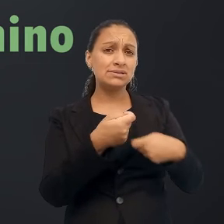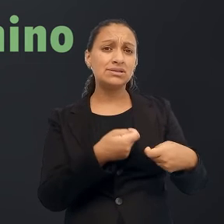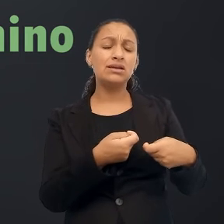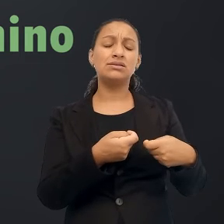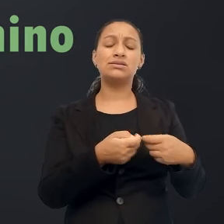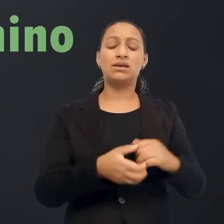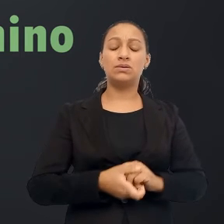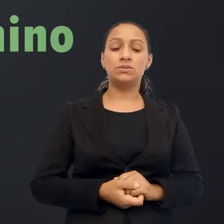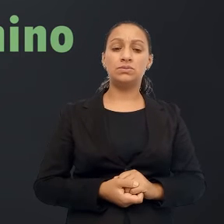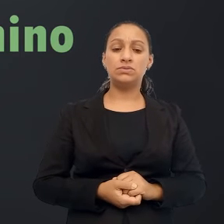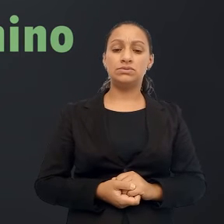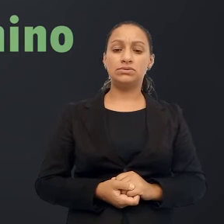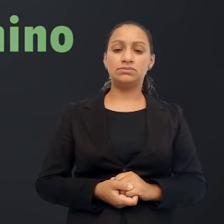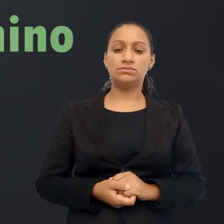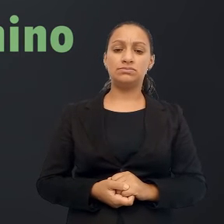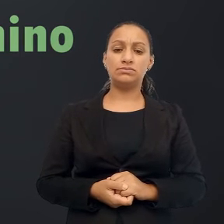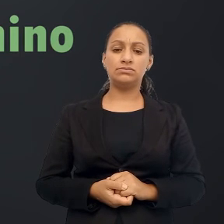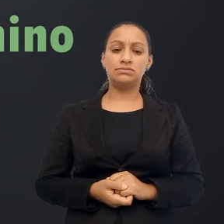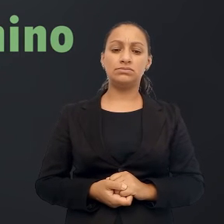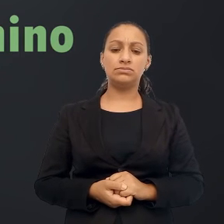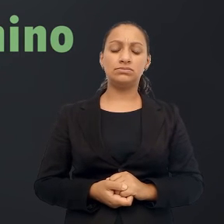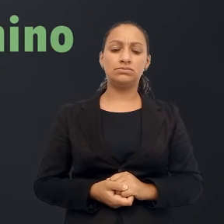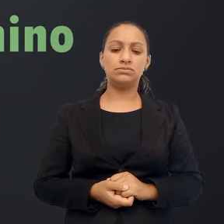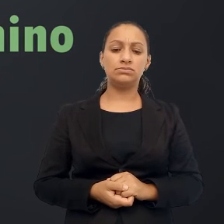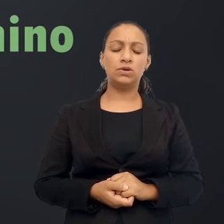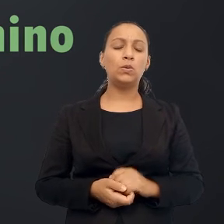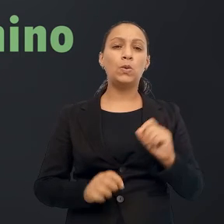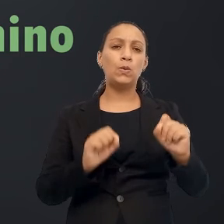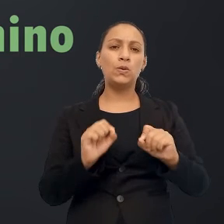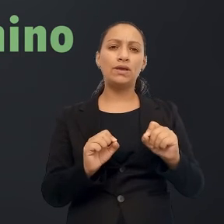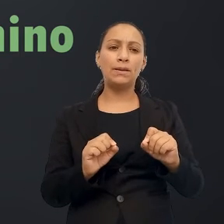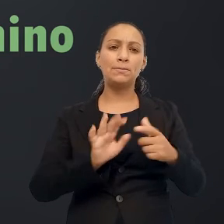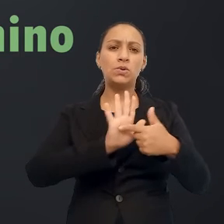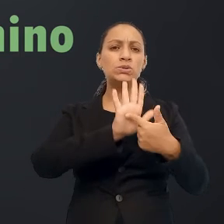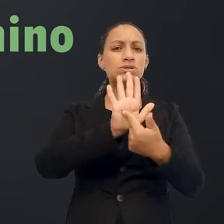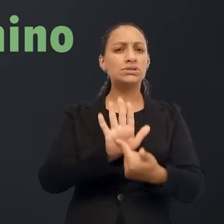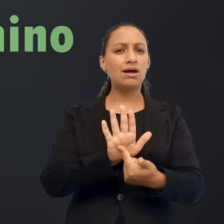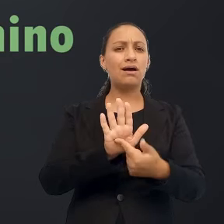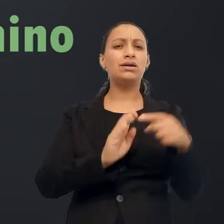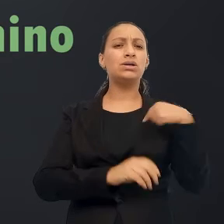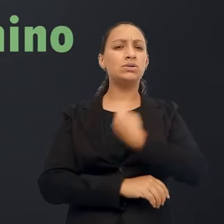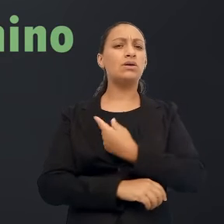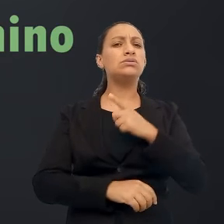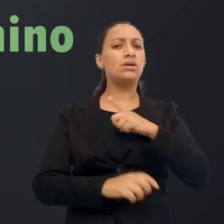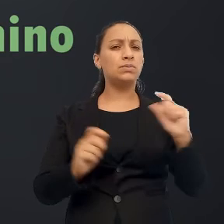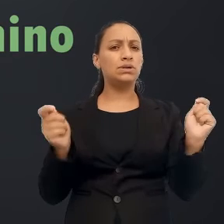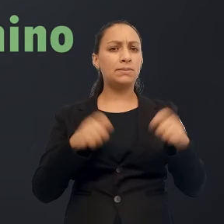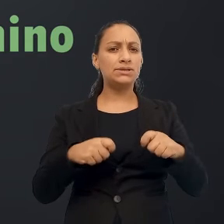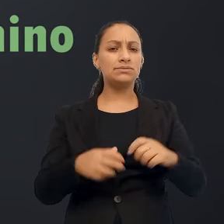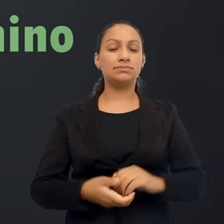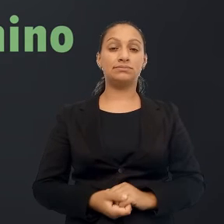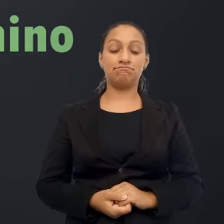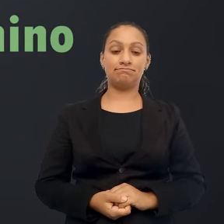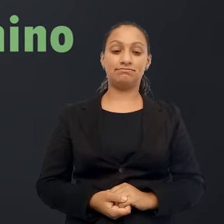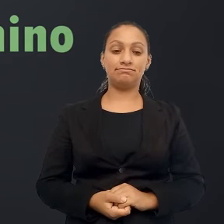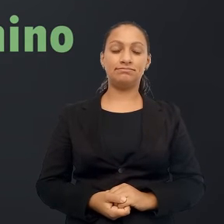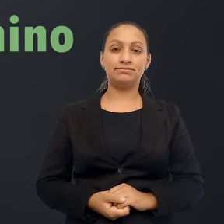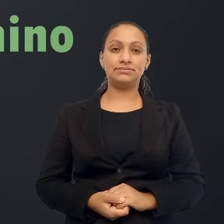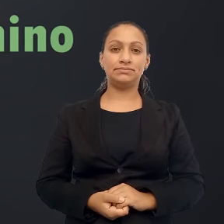sempre com um viés, né, de mostrar que nós somos capazes. E